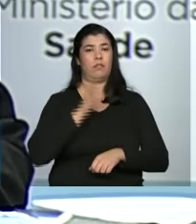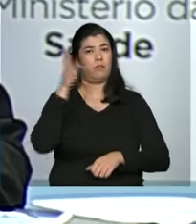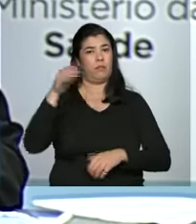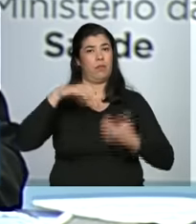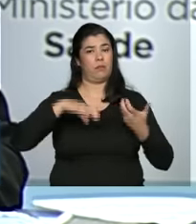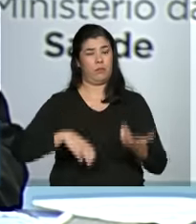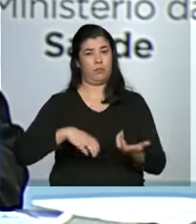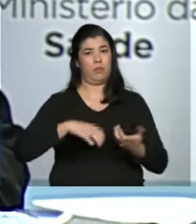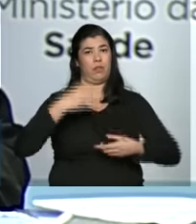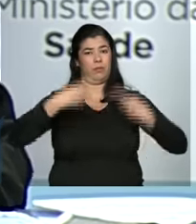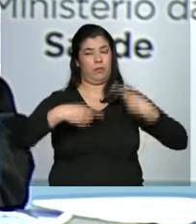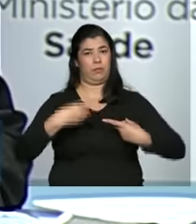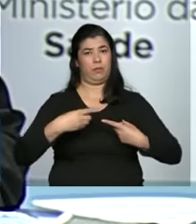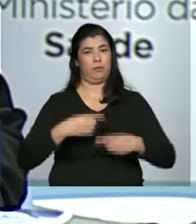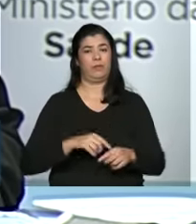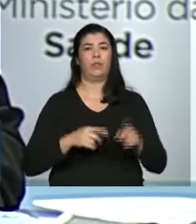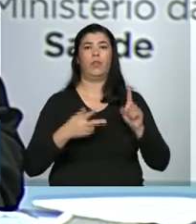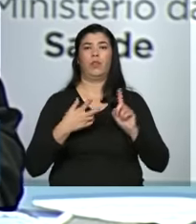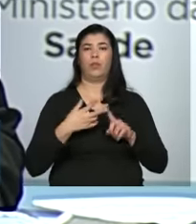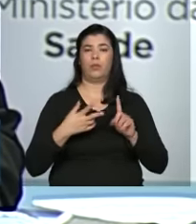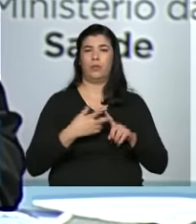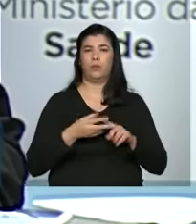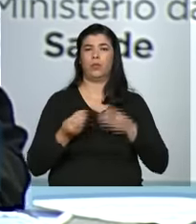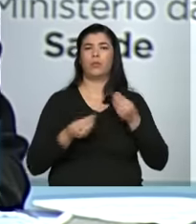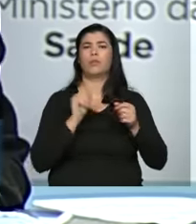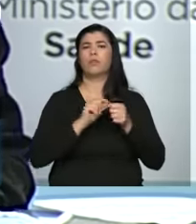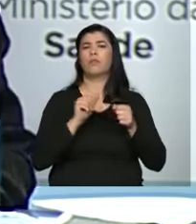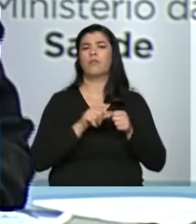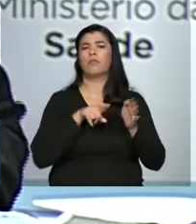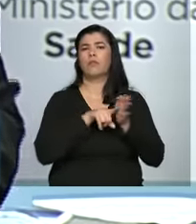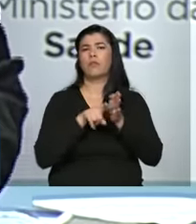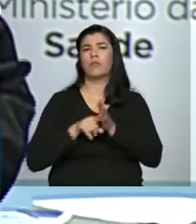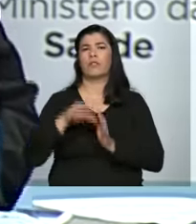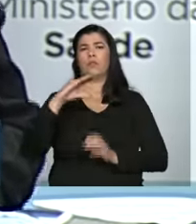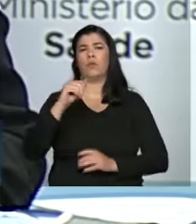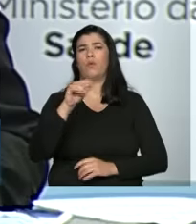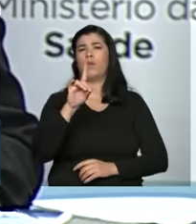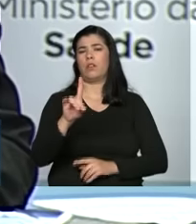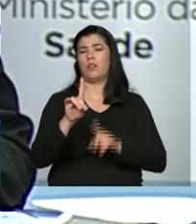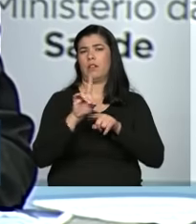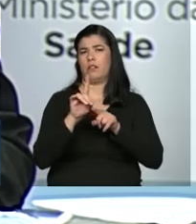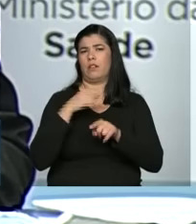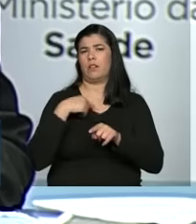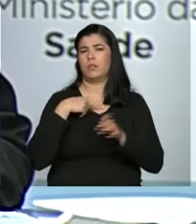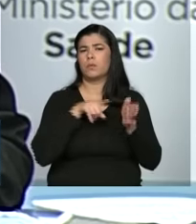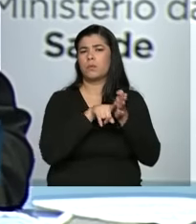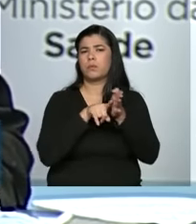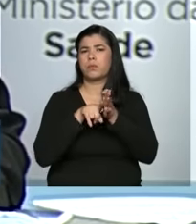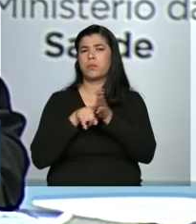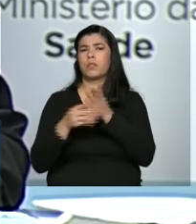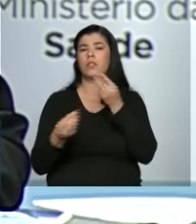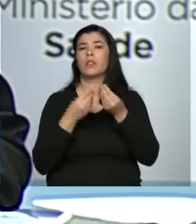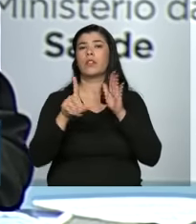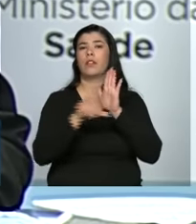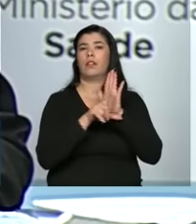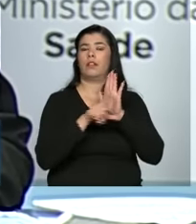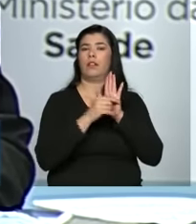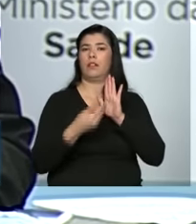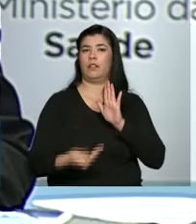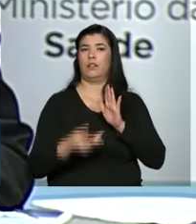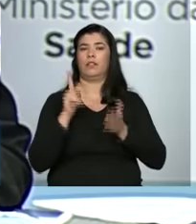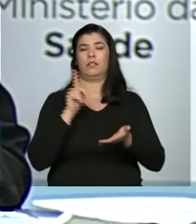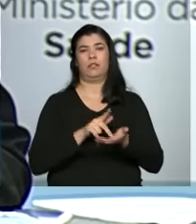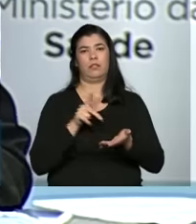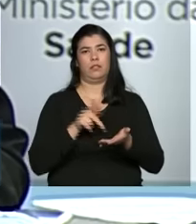eh em relação à questão do da investigação no CAD o CAD tá apurando eh a legalidade da